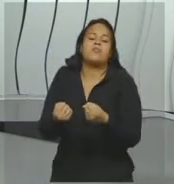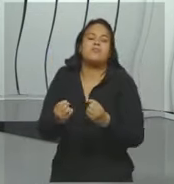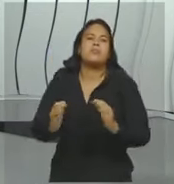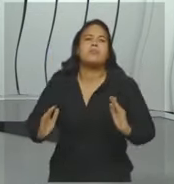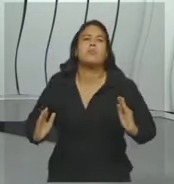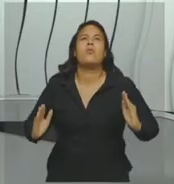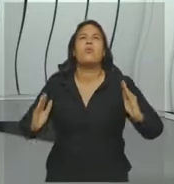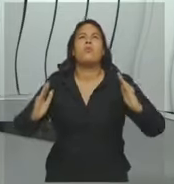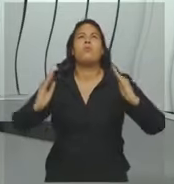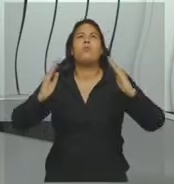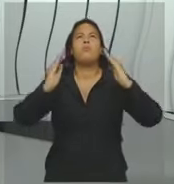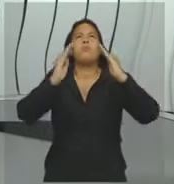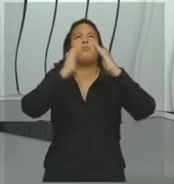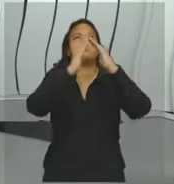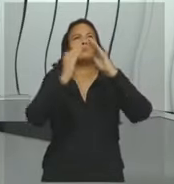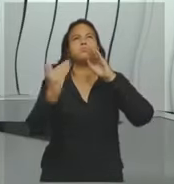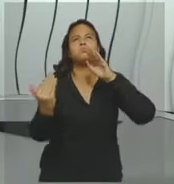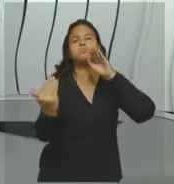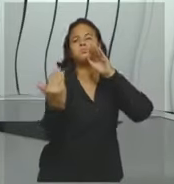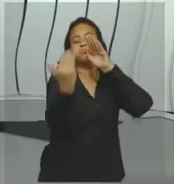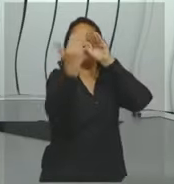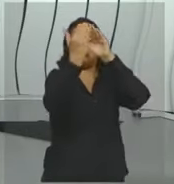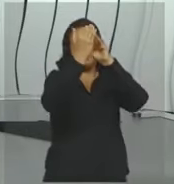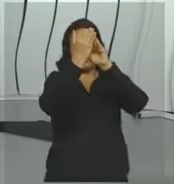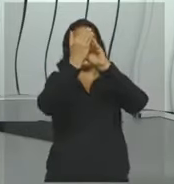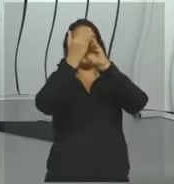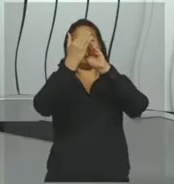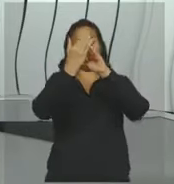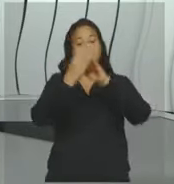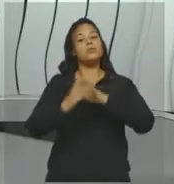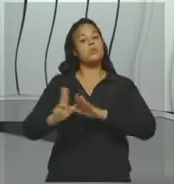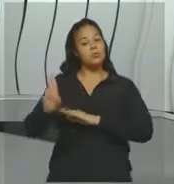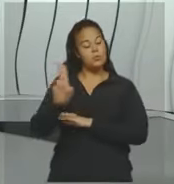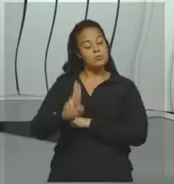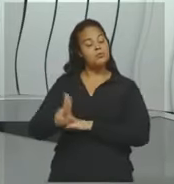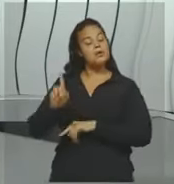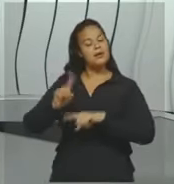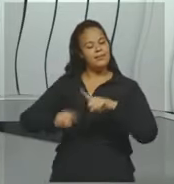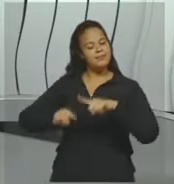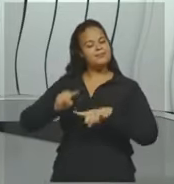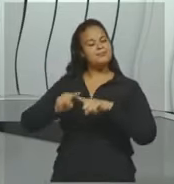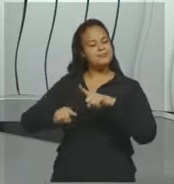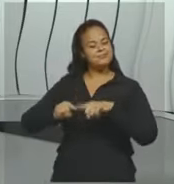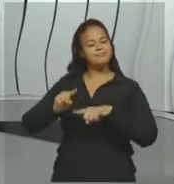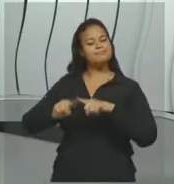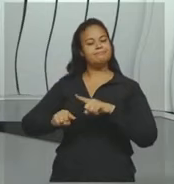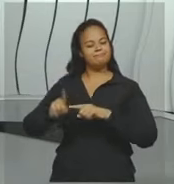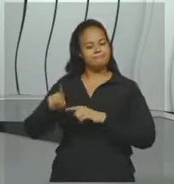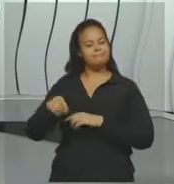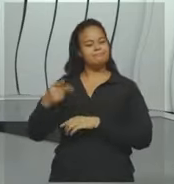blocos gigantes. Então essas são algumas das ferramentas, inclusive aí, que eram utilizadas na época.